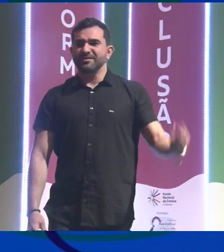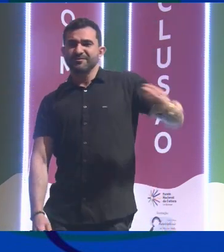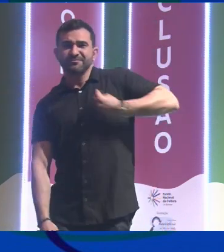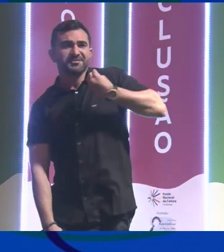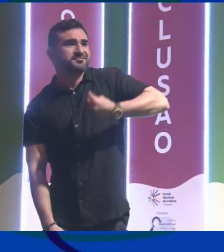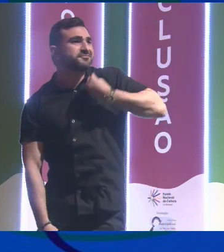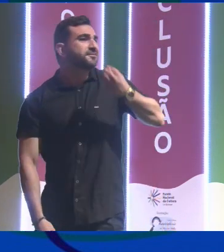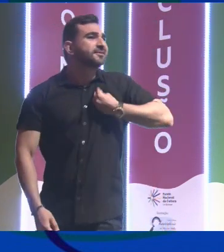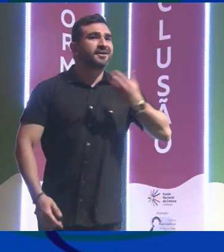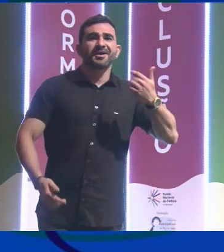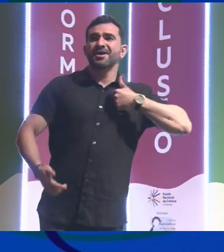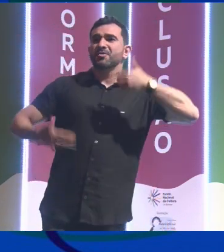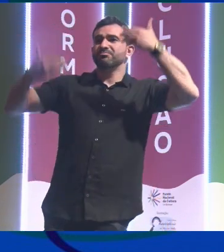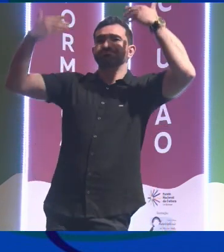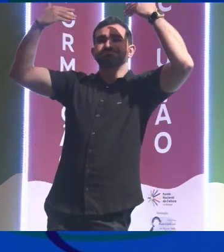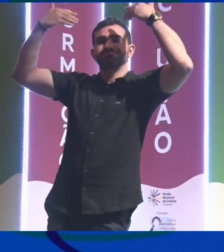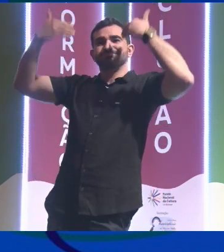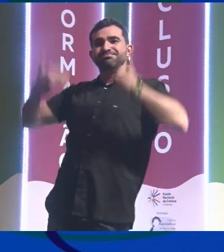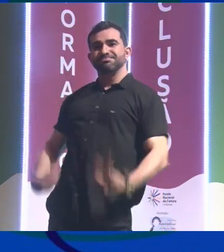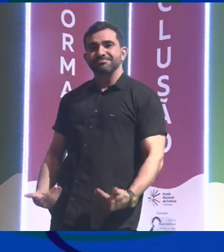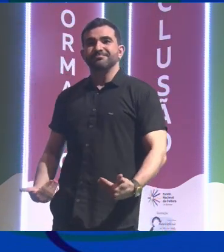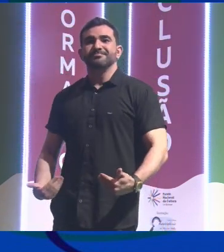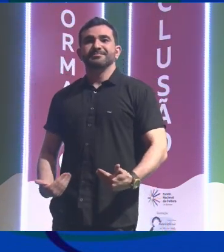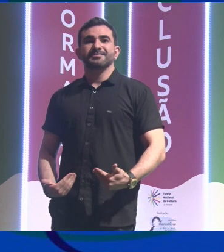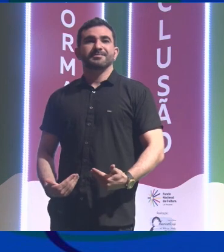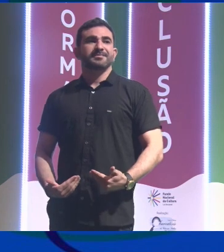Vivendo para estar.